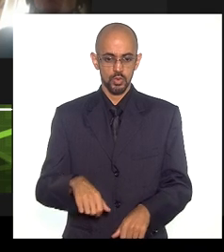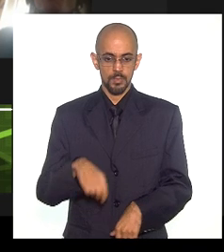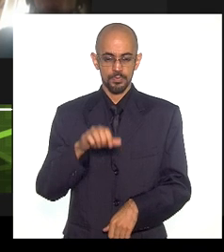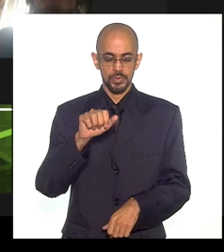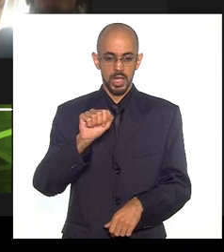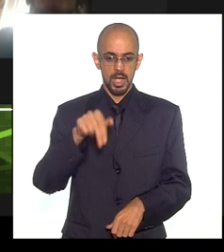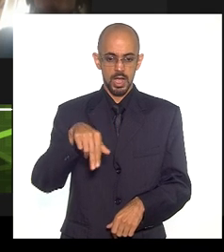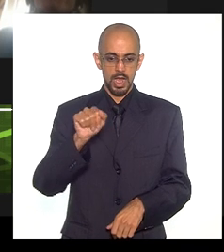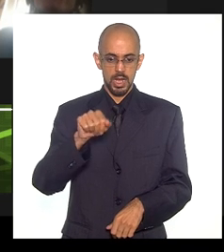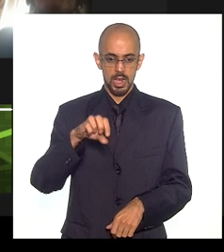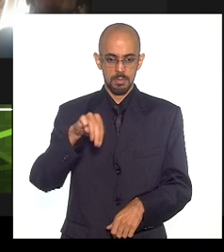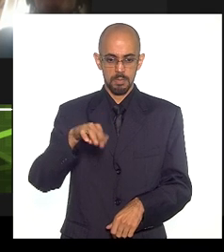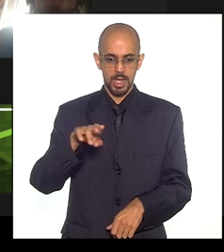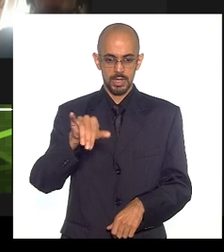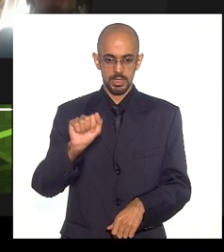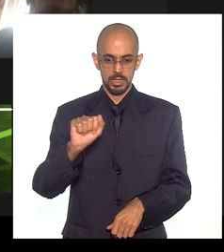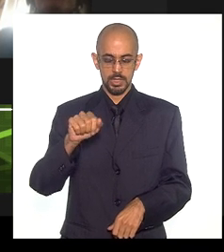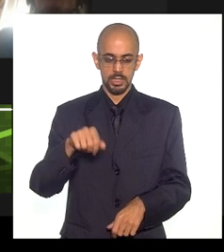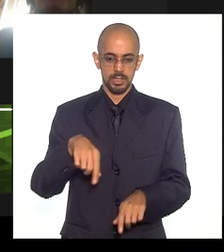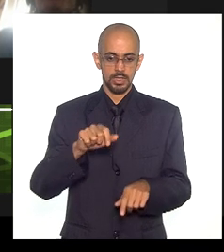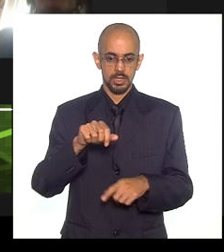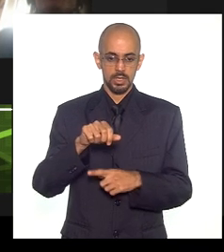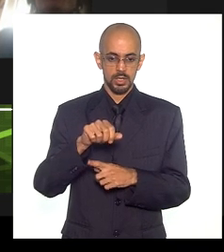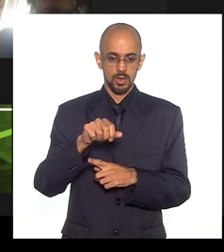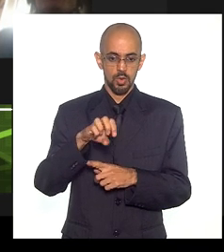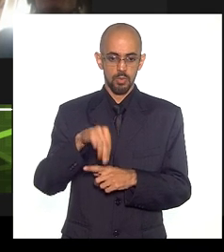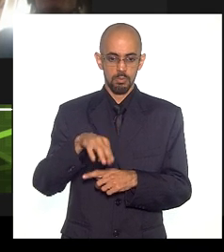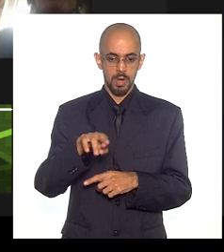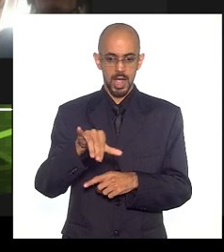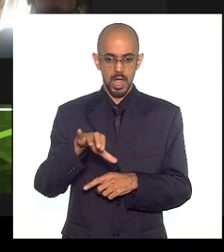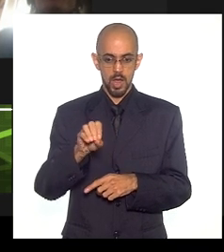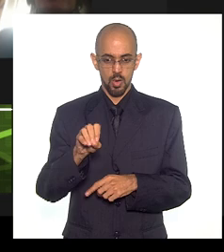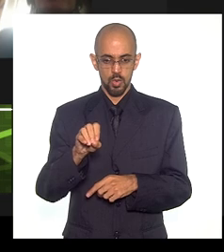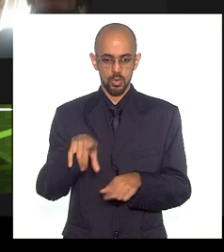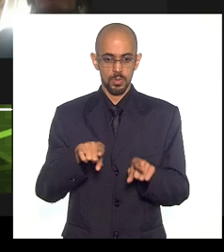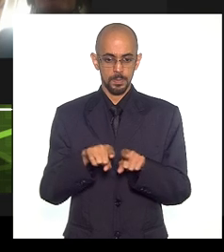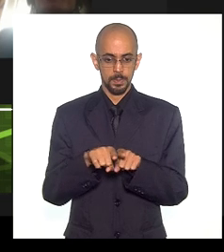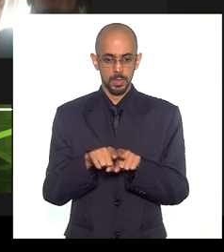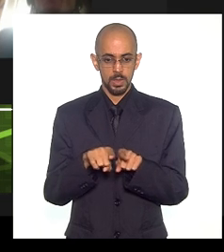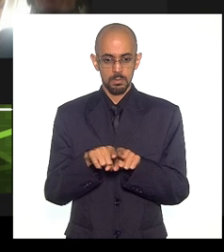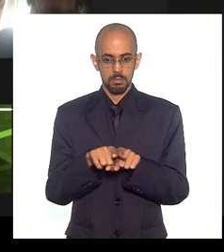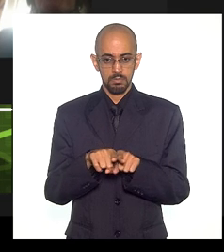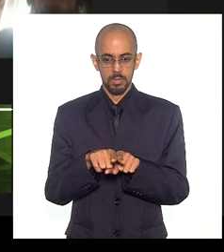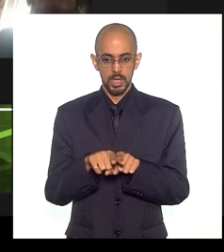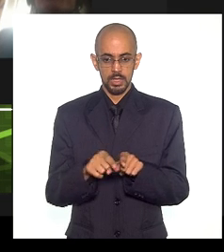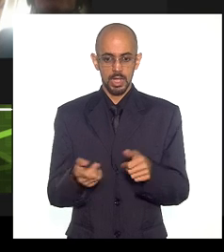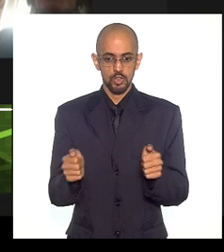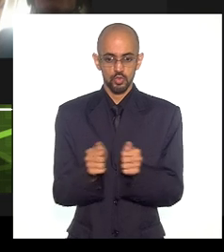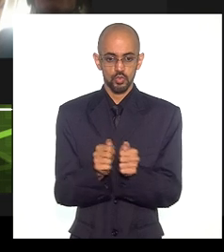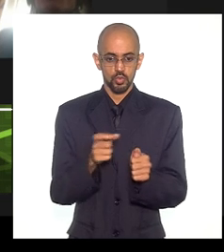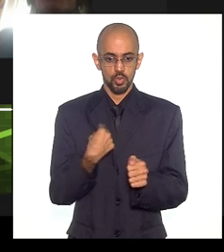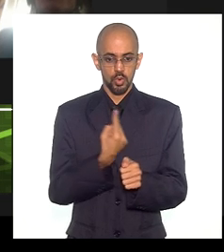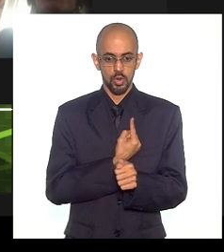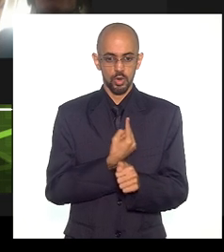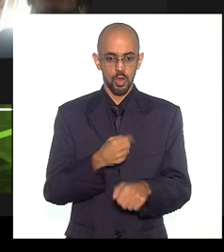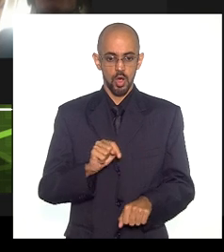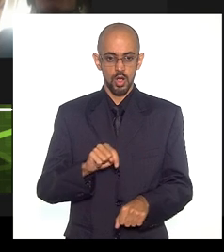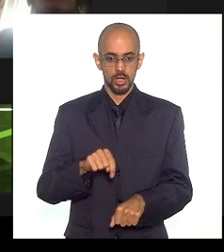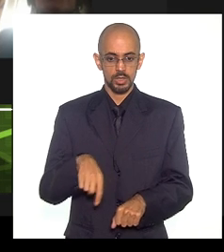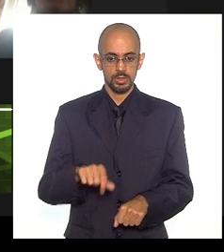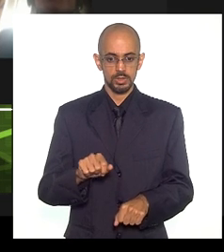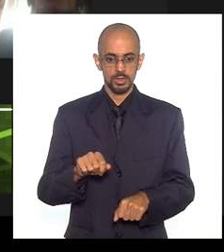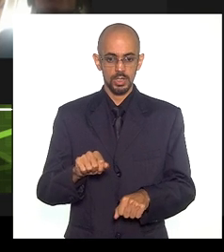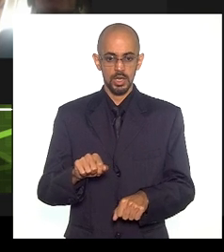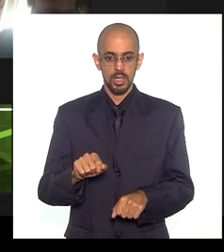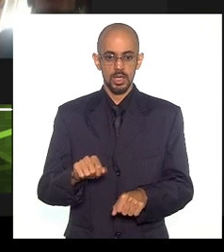Forbino, auditora, do Marco Antônio, também está presente aqui entre nós o Ricardo Razuc, da Escola de Contas, do Tribunal de Contas